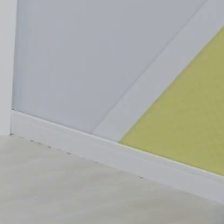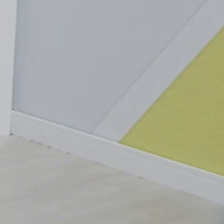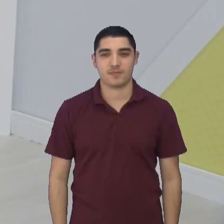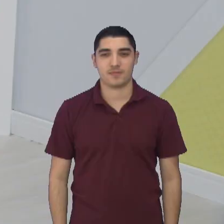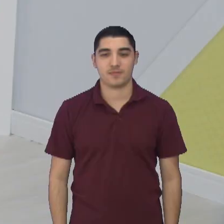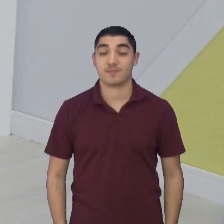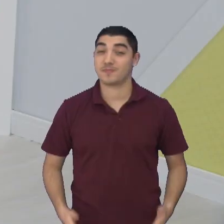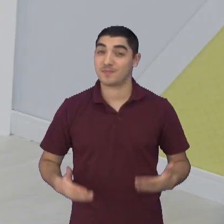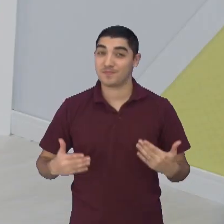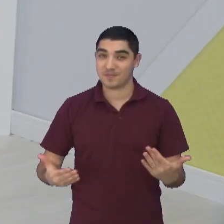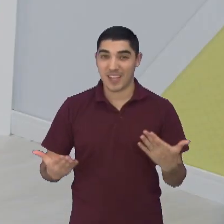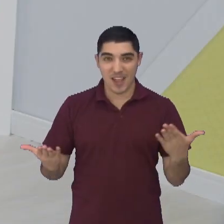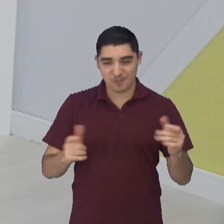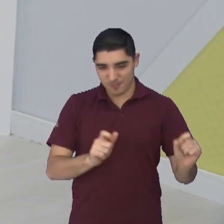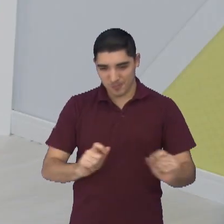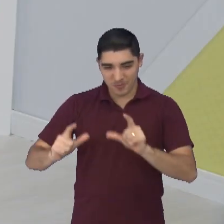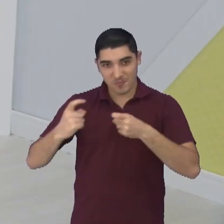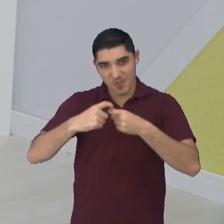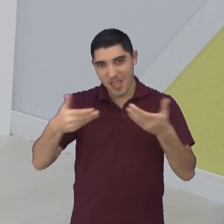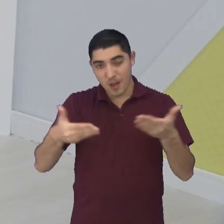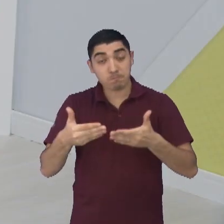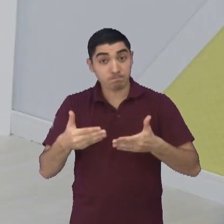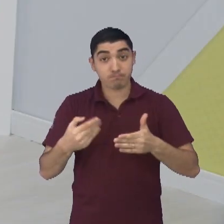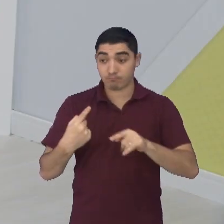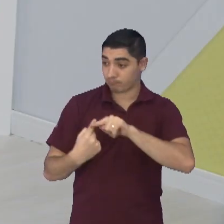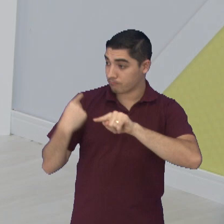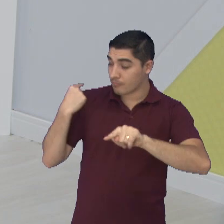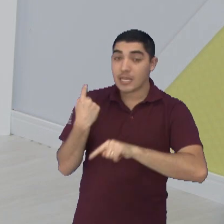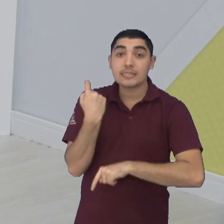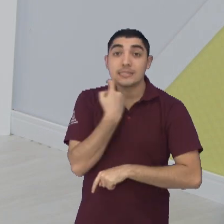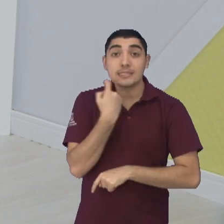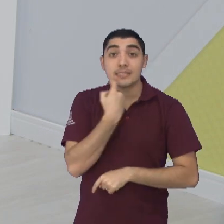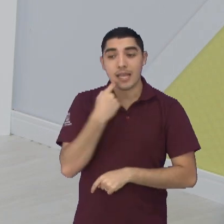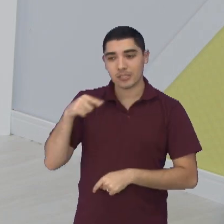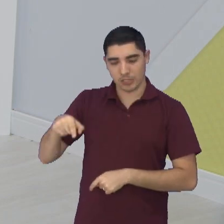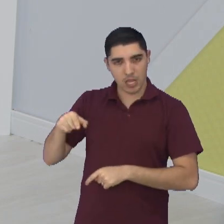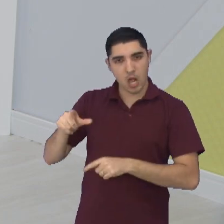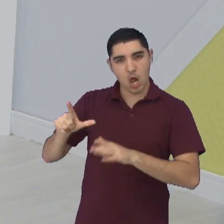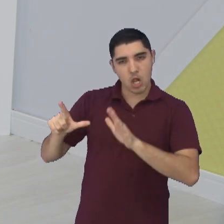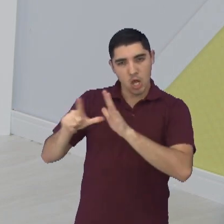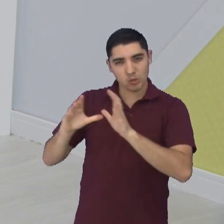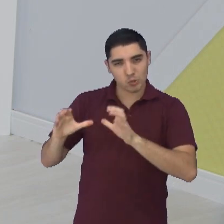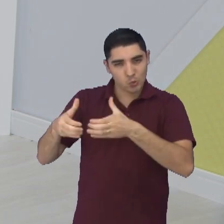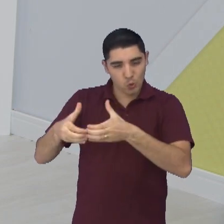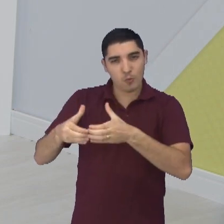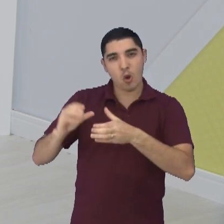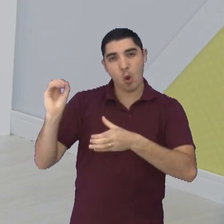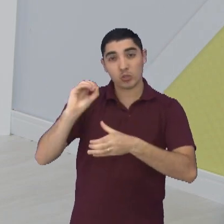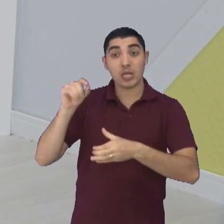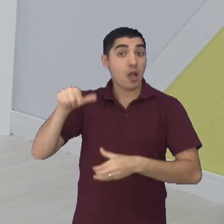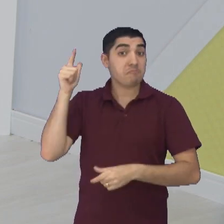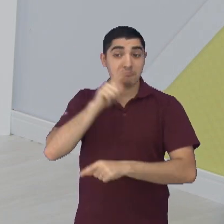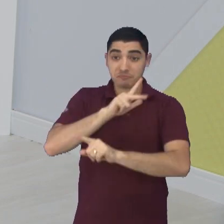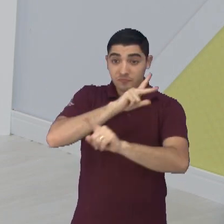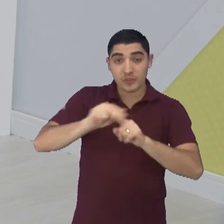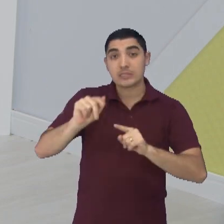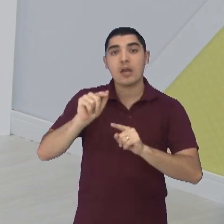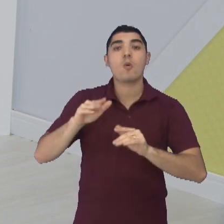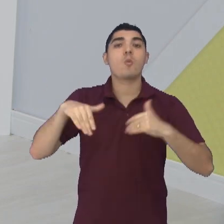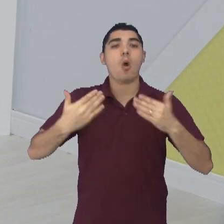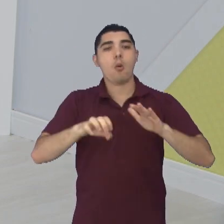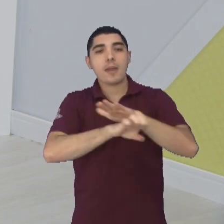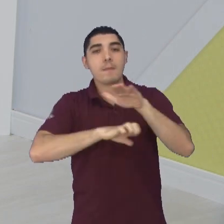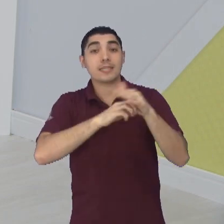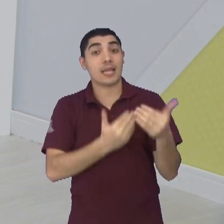Muito bem, estamos de volta com a Hora do Esporte e na última sexta-feira o Grupo Oscar venceu a licitação de gestão do estádio Martins Pereira